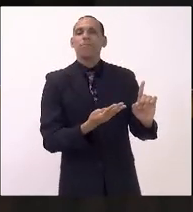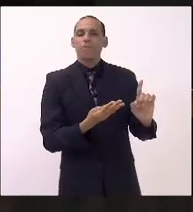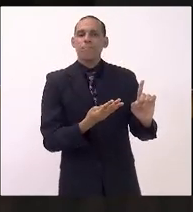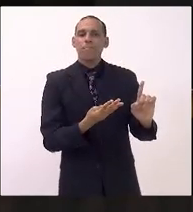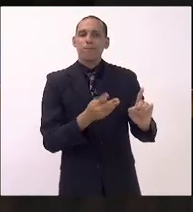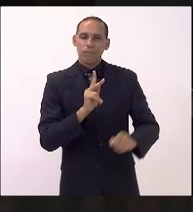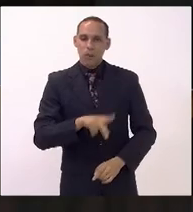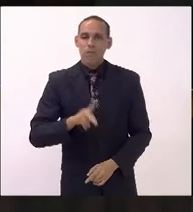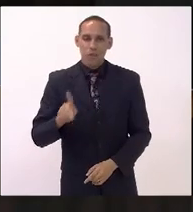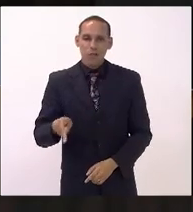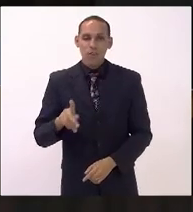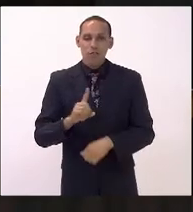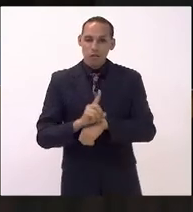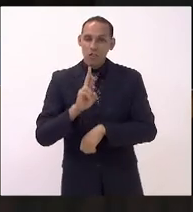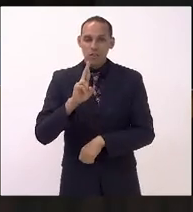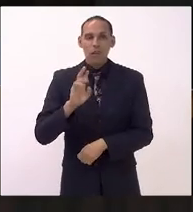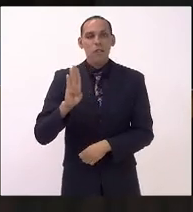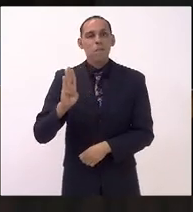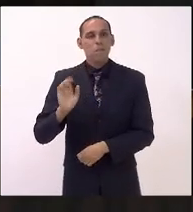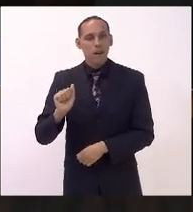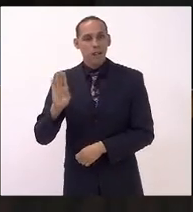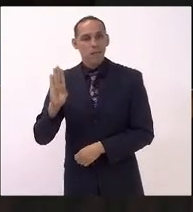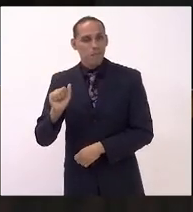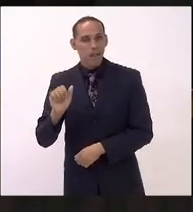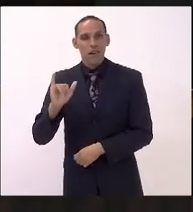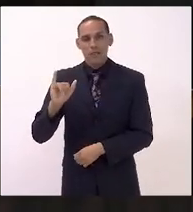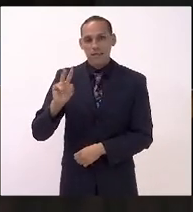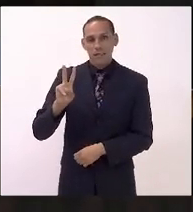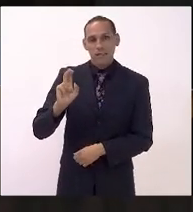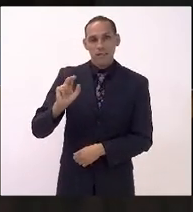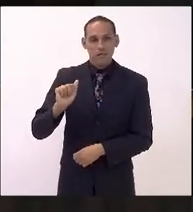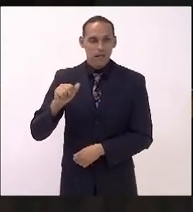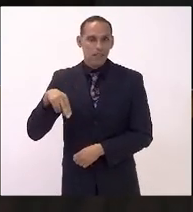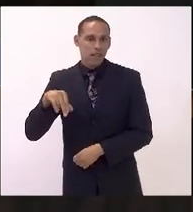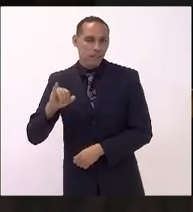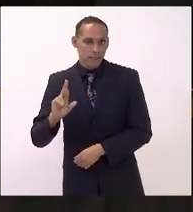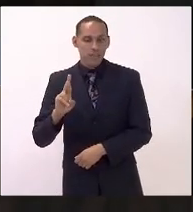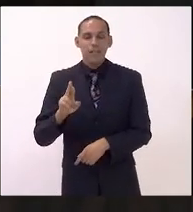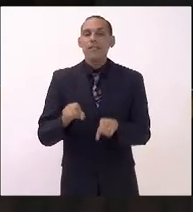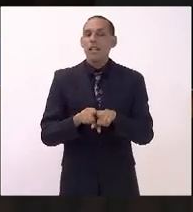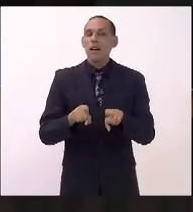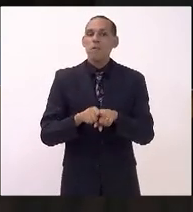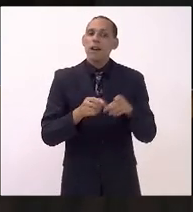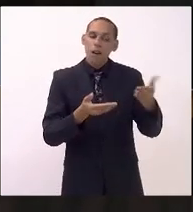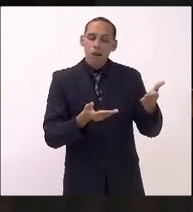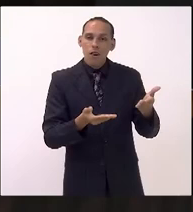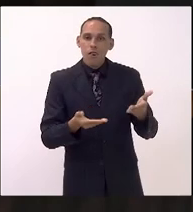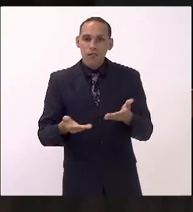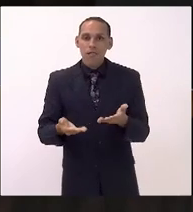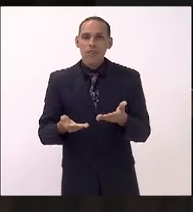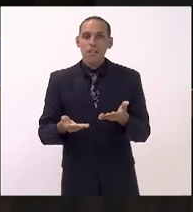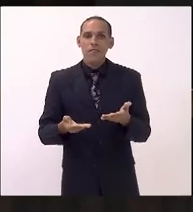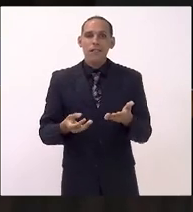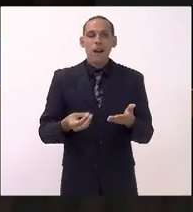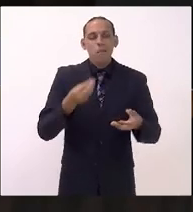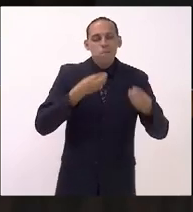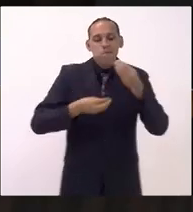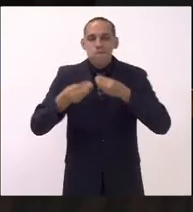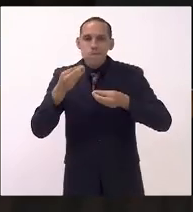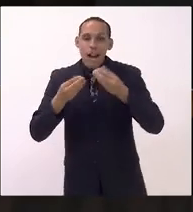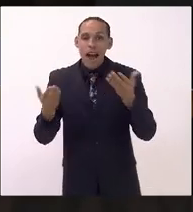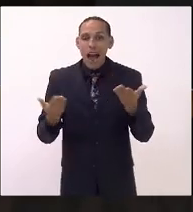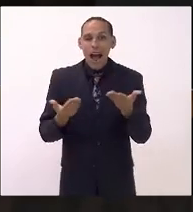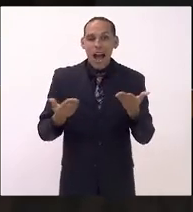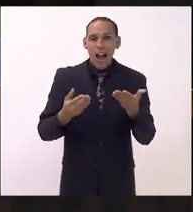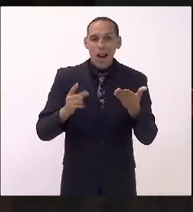querido professor doutor Babalaô Ivanir dos Santos. Aproveito para convidá-los para um coquetel que será servido